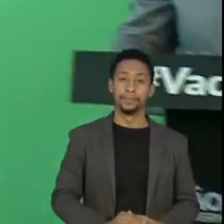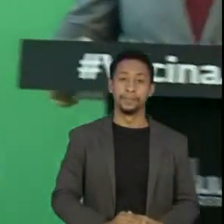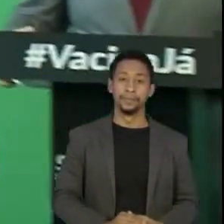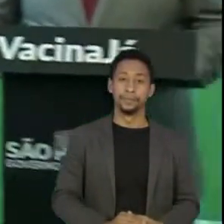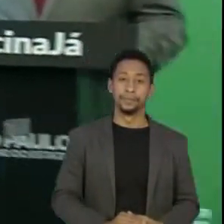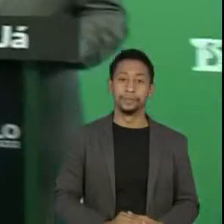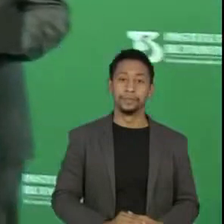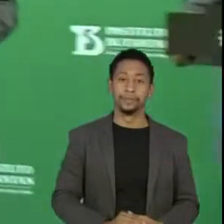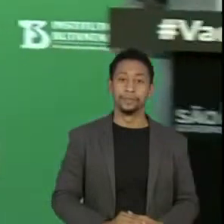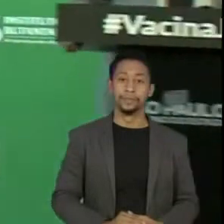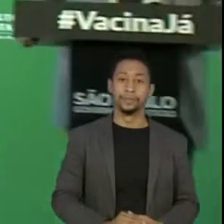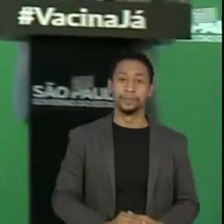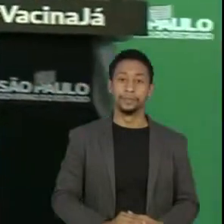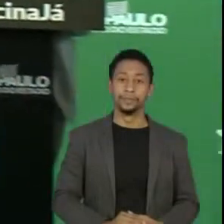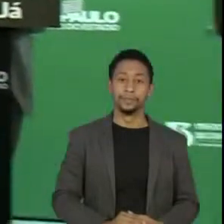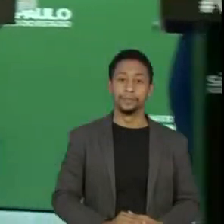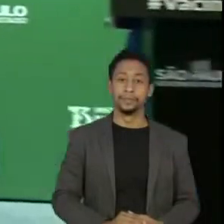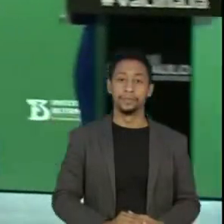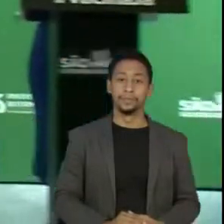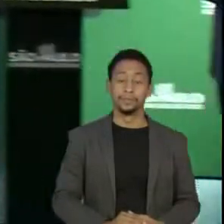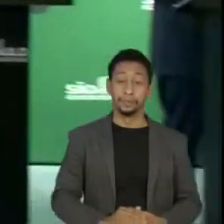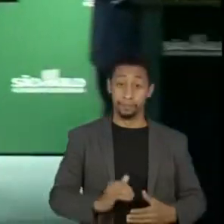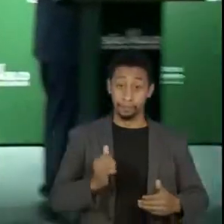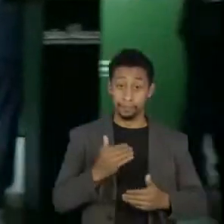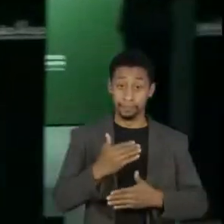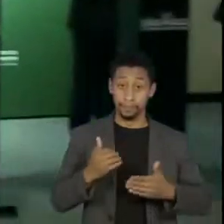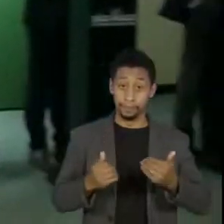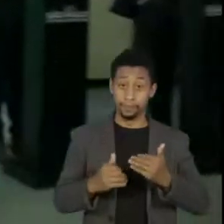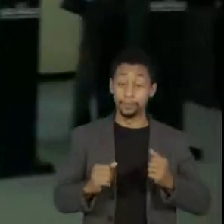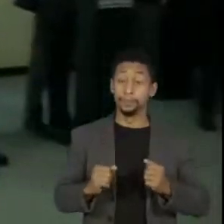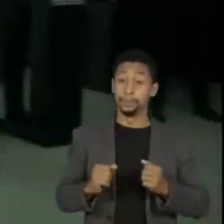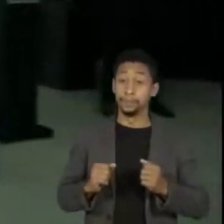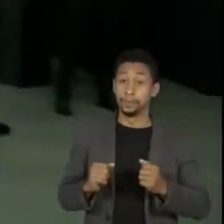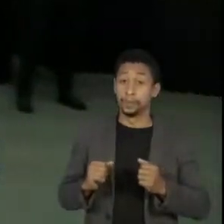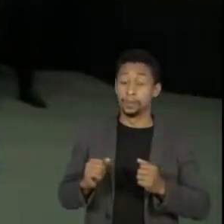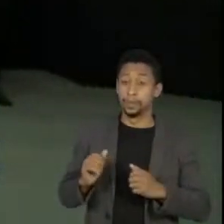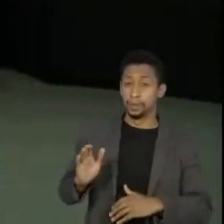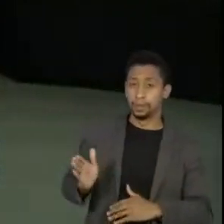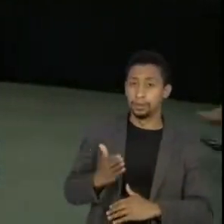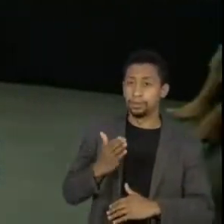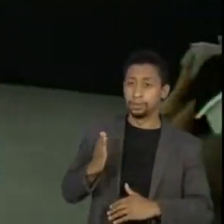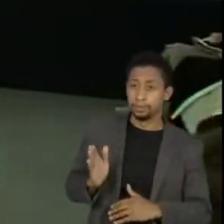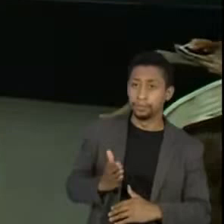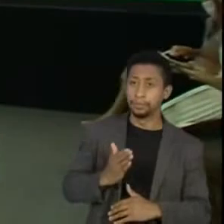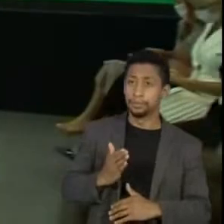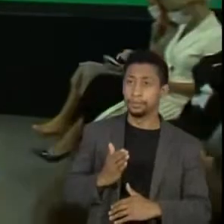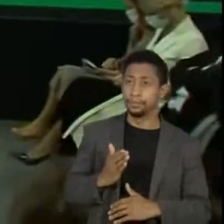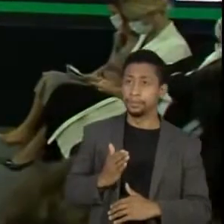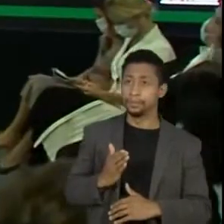Seguinte. Ok. Eu vou avançar para outro mais.